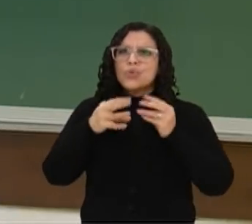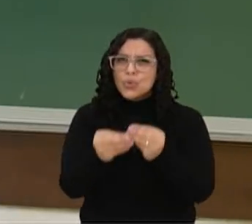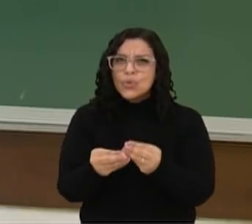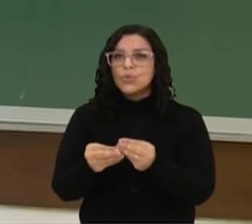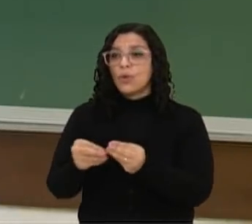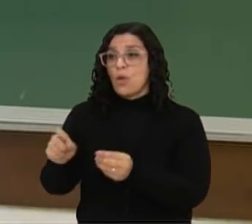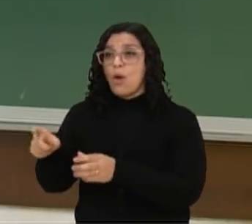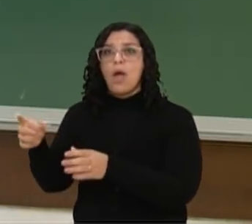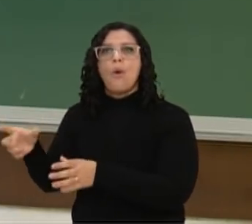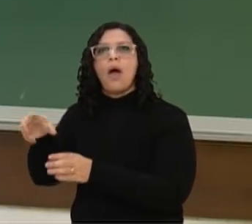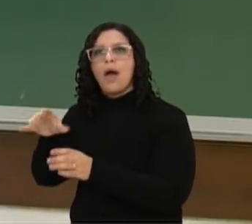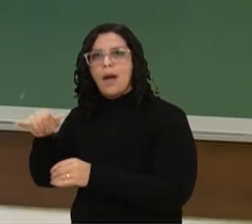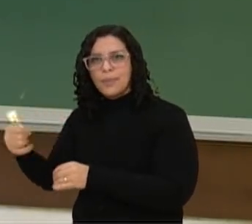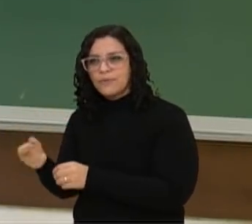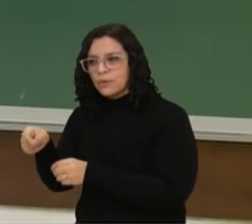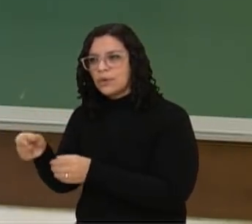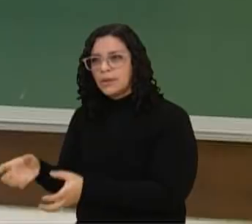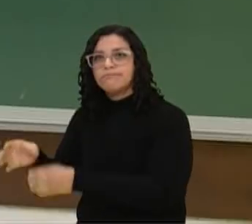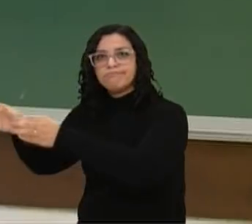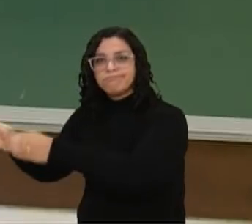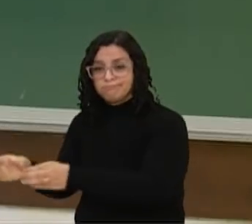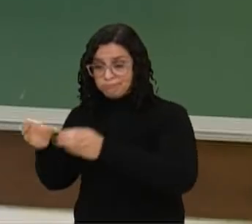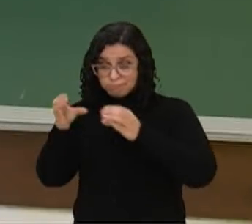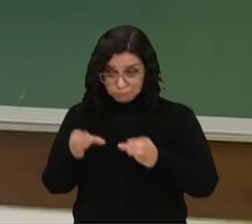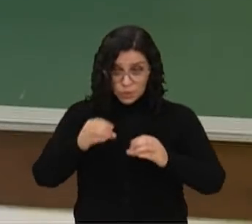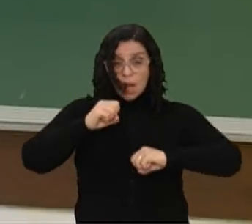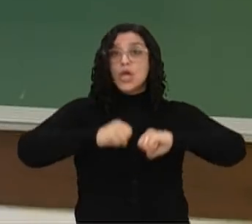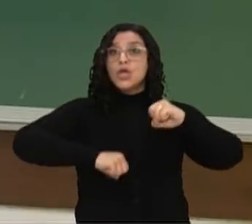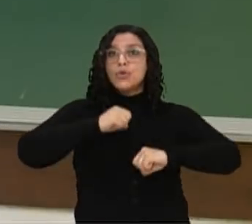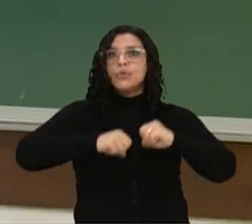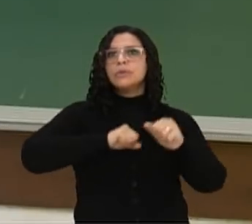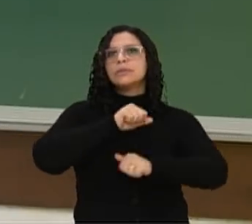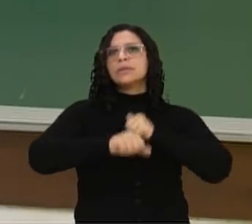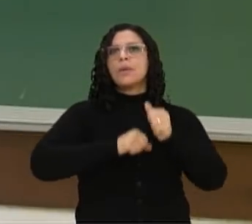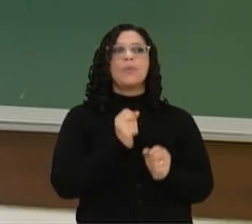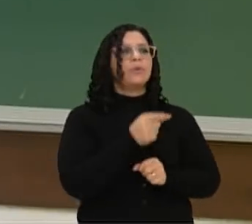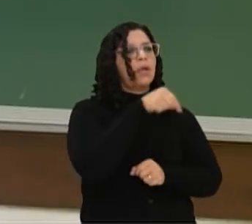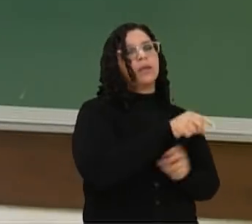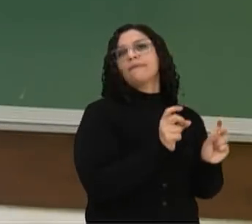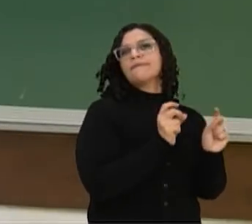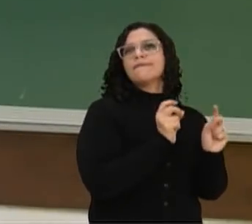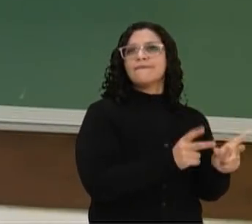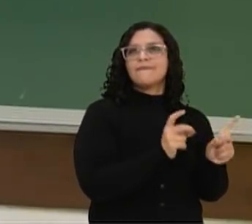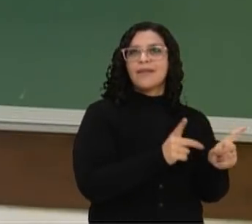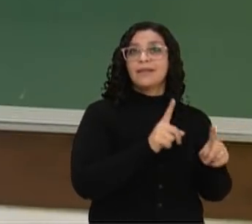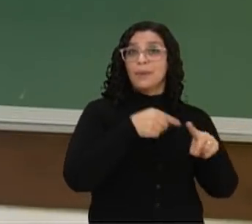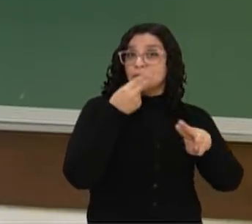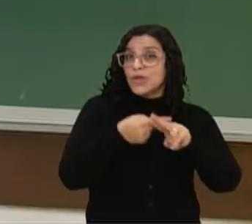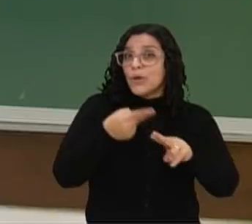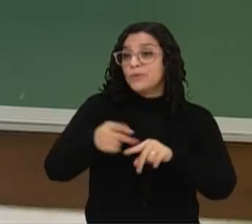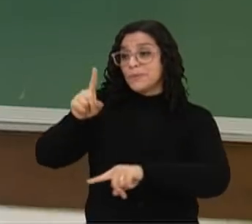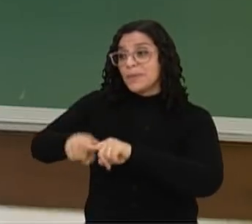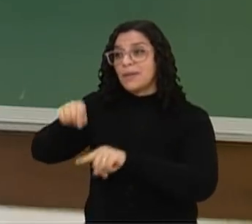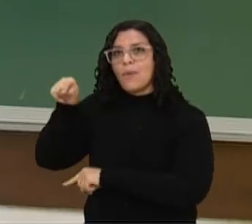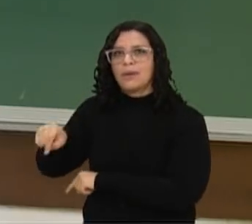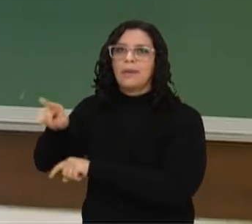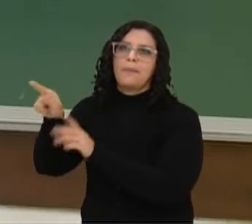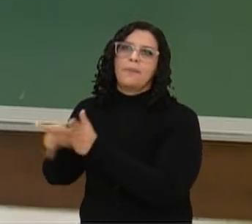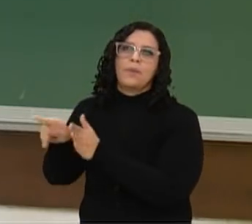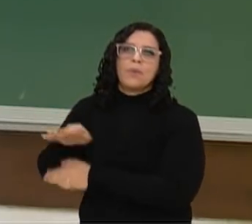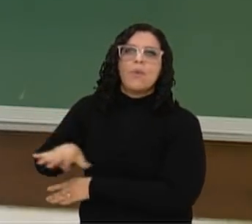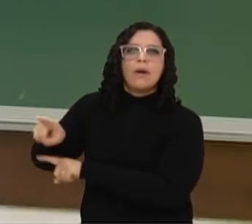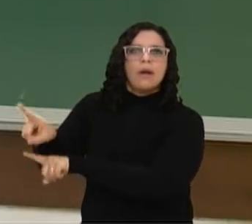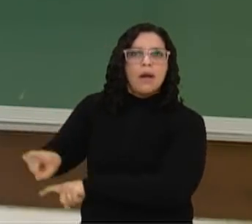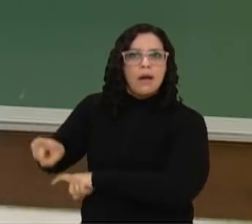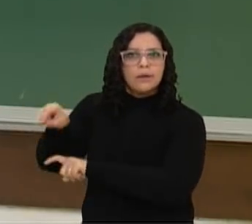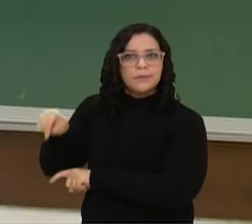isso é o quê? É industrializar o que vem lá do agronegócio, o que vem da atividade de agricultura, o que vem